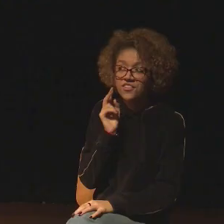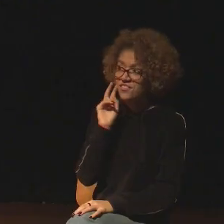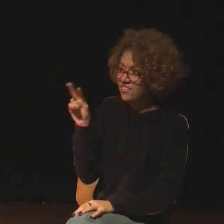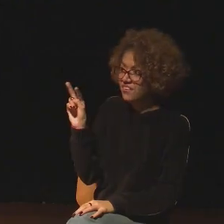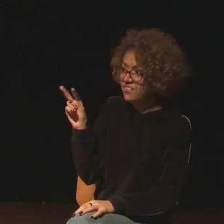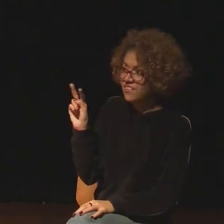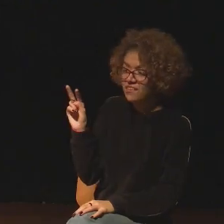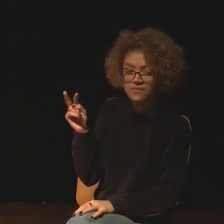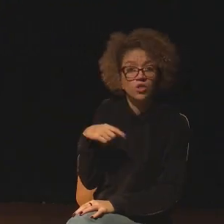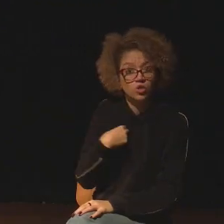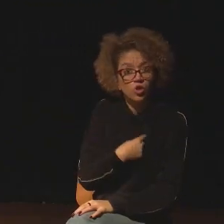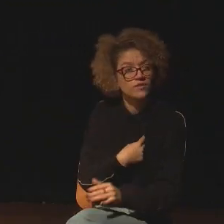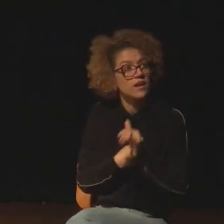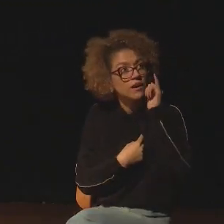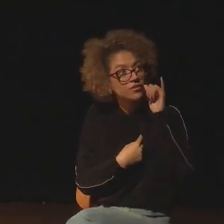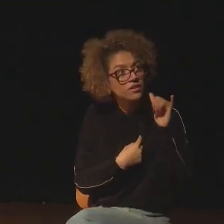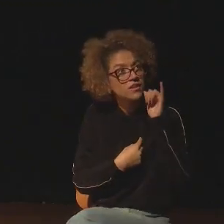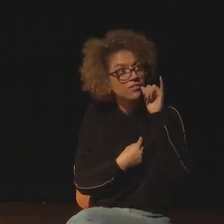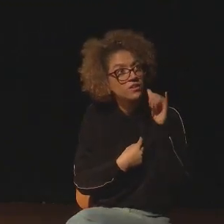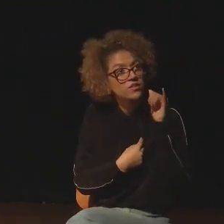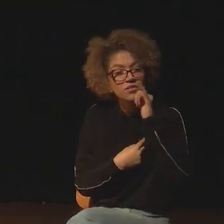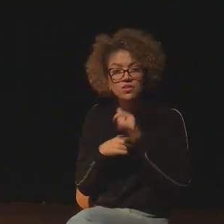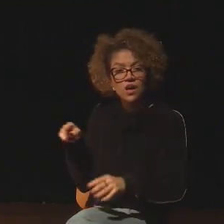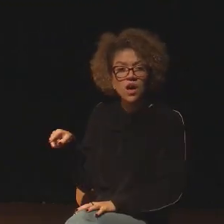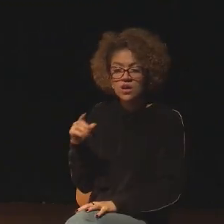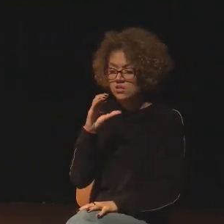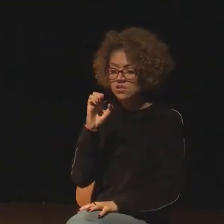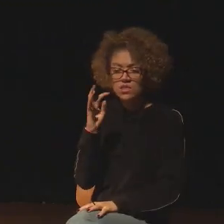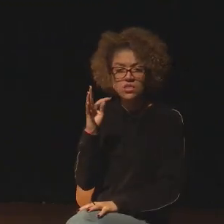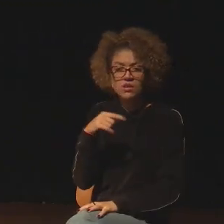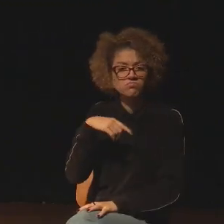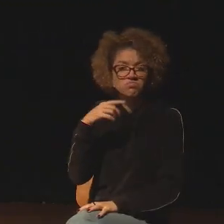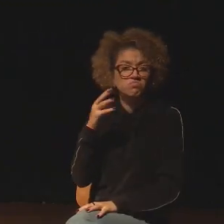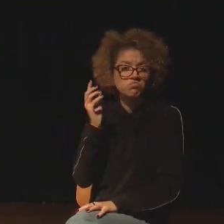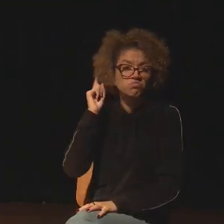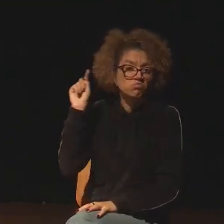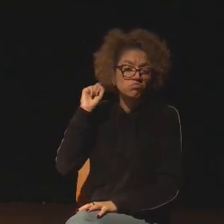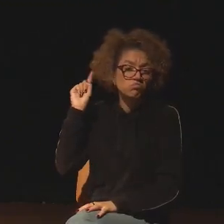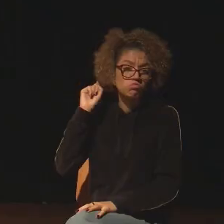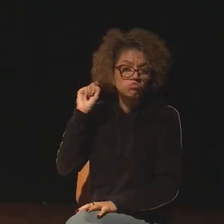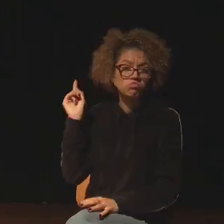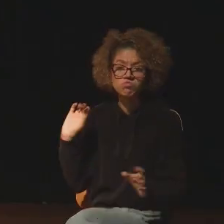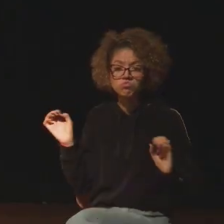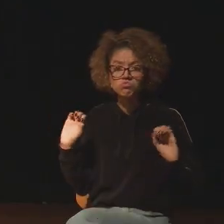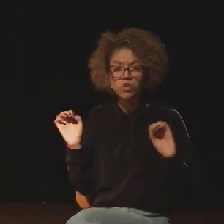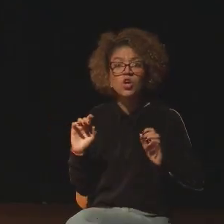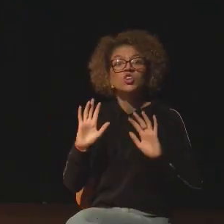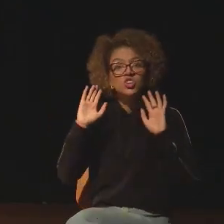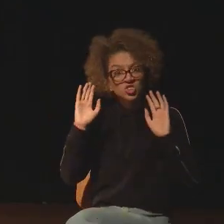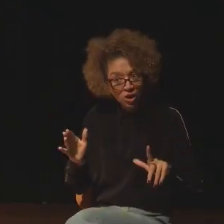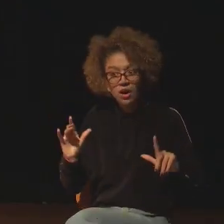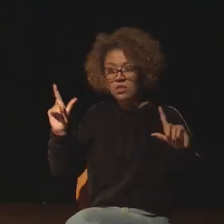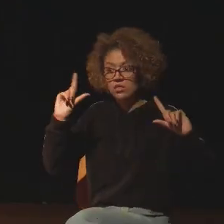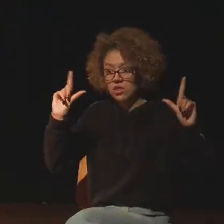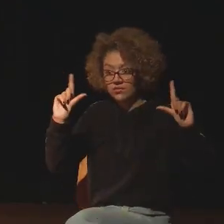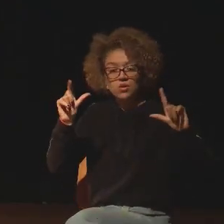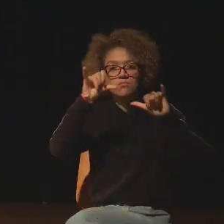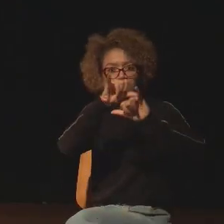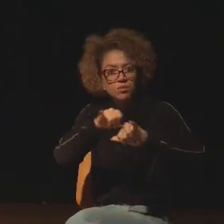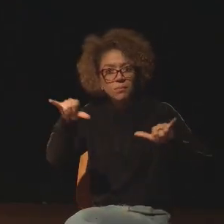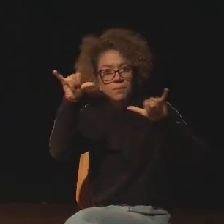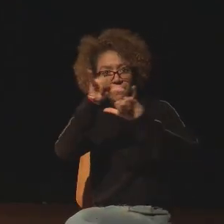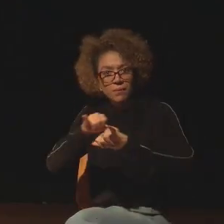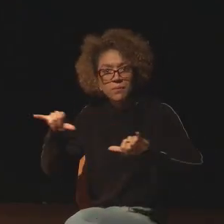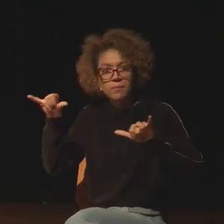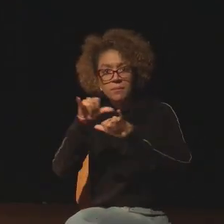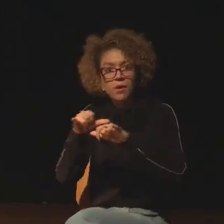gente avisa, mas não fiscalizam. Isso já foi altamente divulgado na imprensa, isso já é parte do Ministério